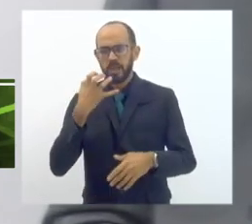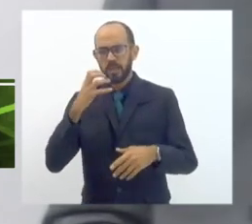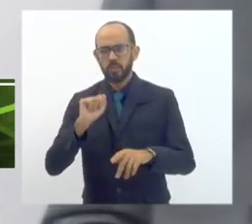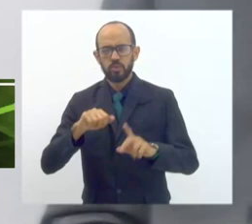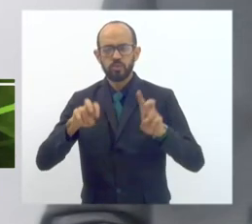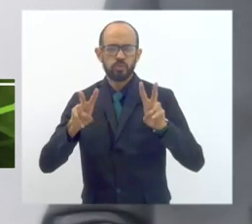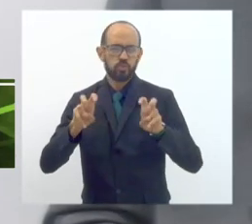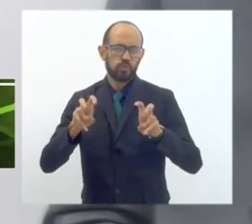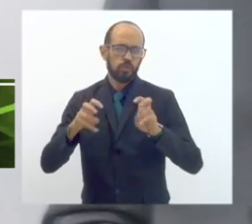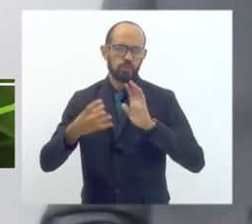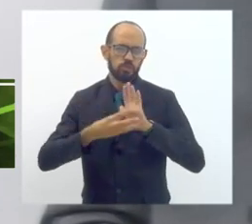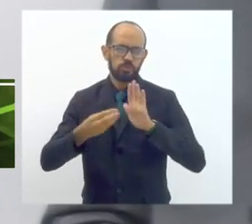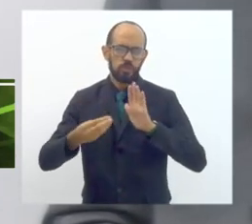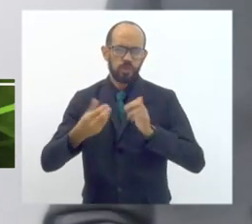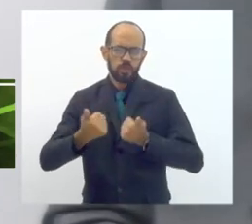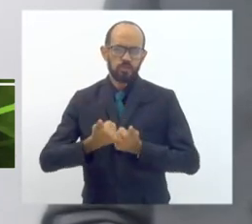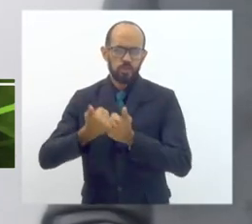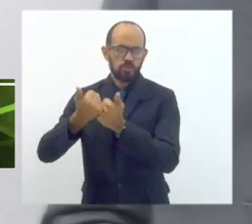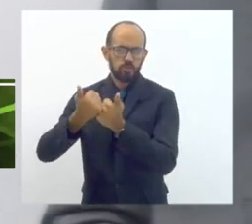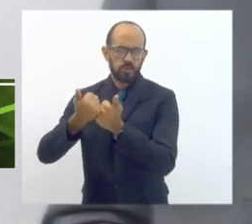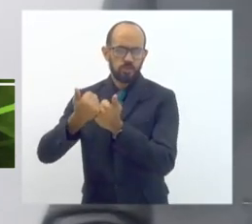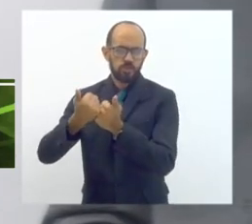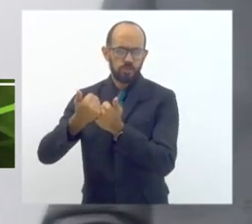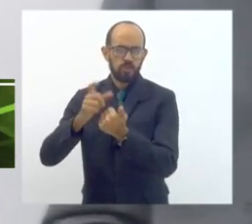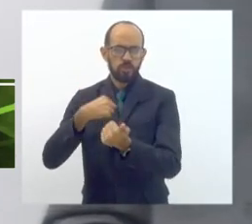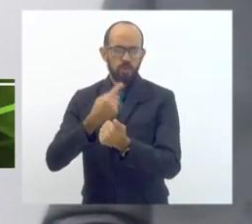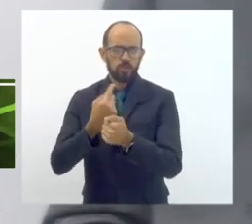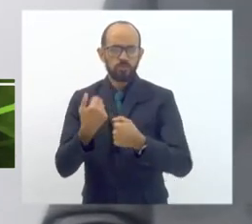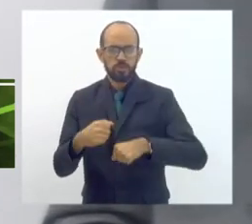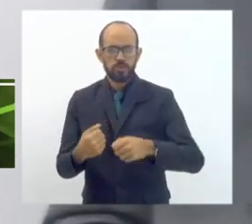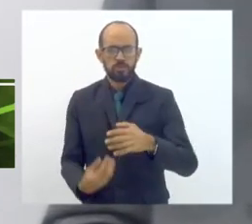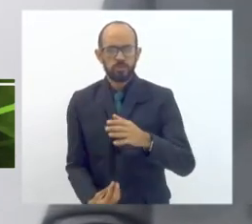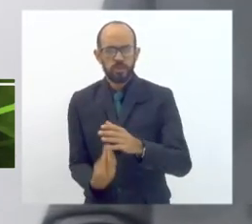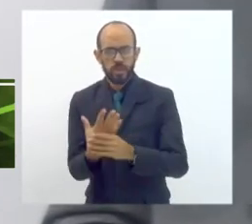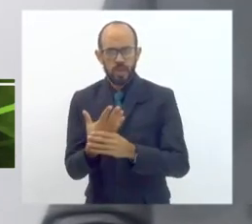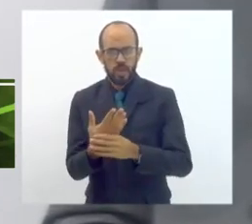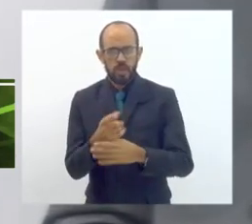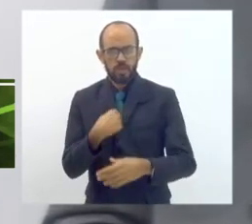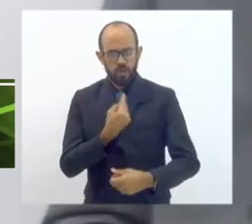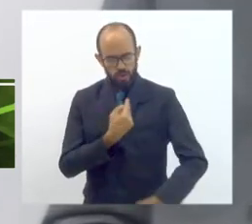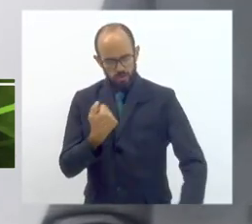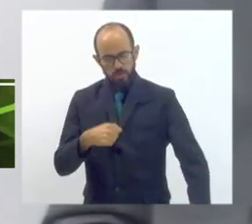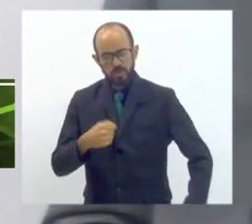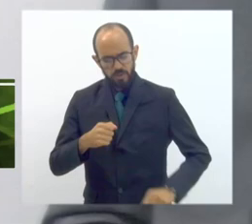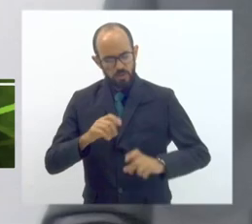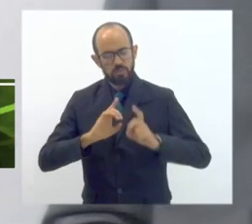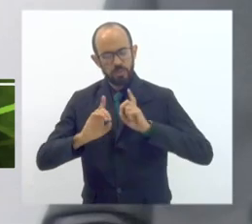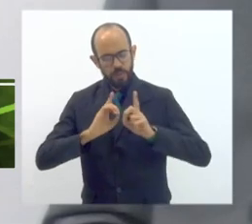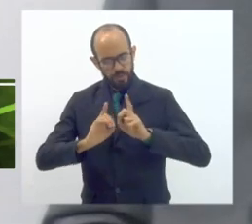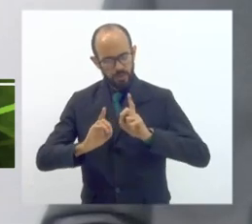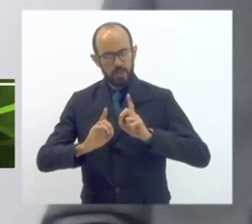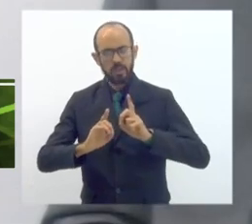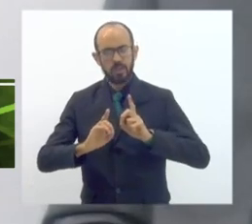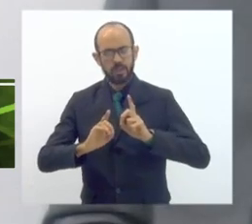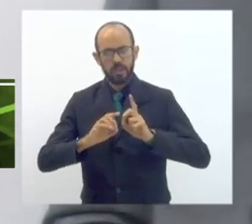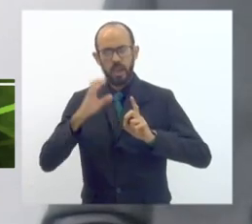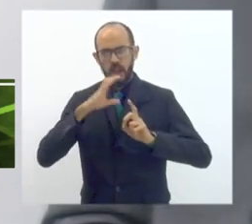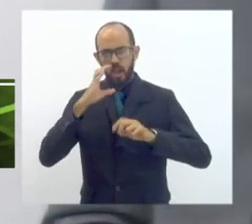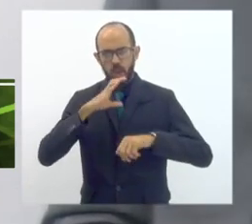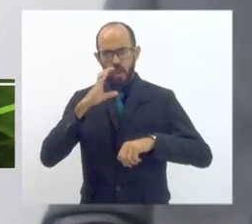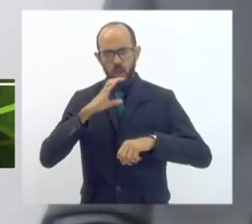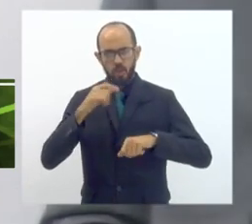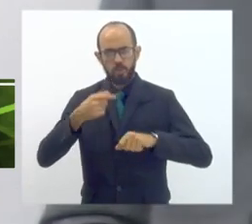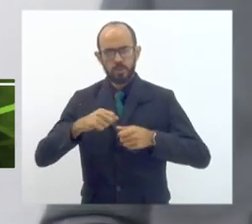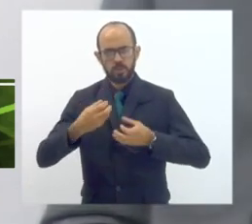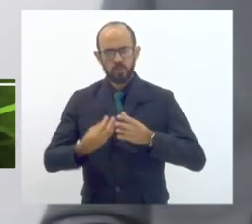aos modelos assistenciais que, eventualmente, a gente precisa ter. E acho que a gente precisa debater isso o mais rápido possível para que a gente